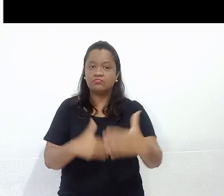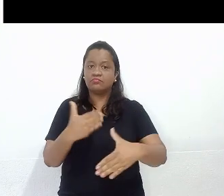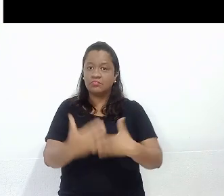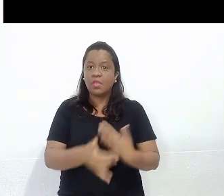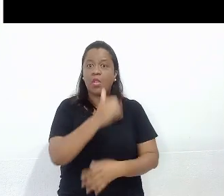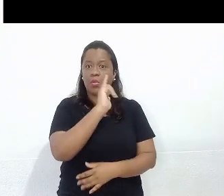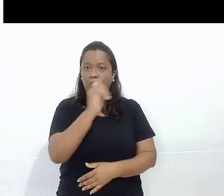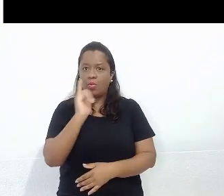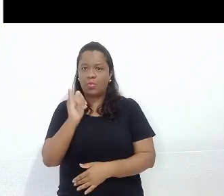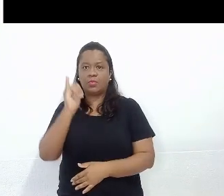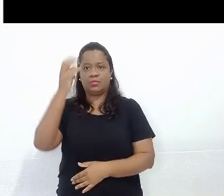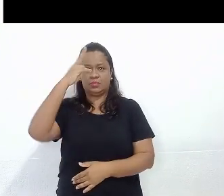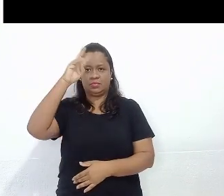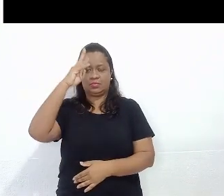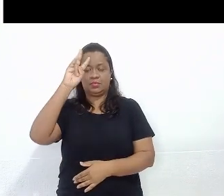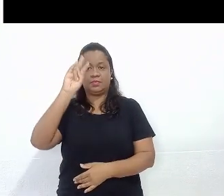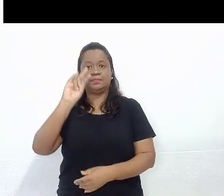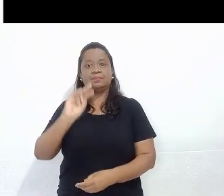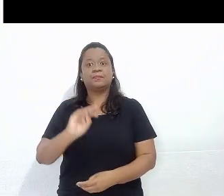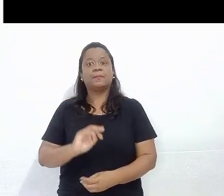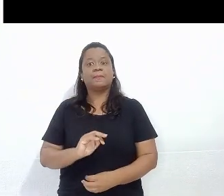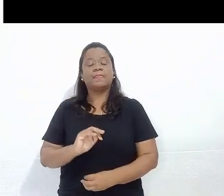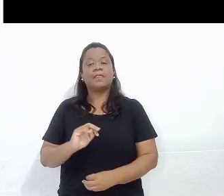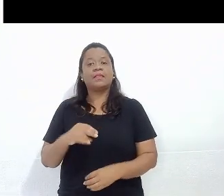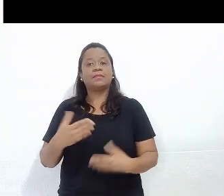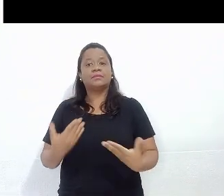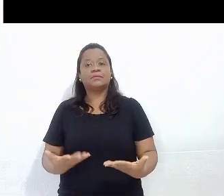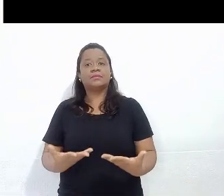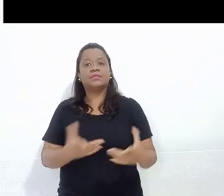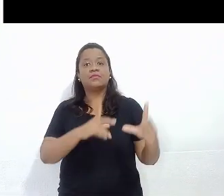história. Então, uma fotografia